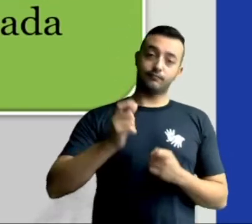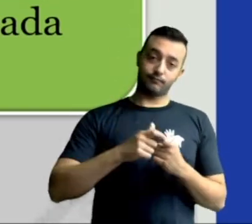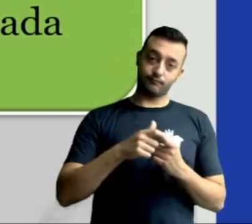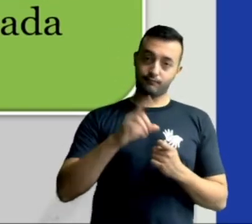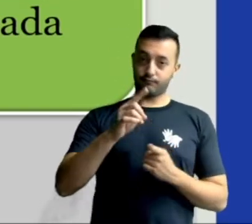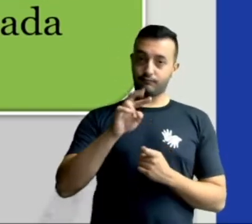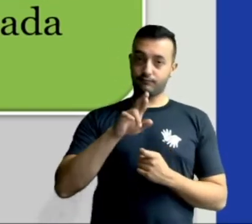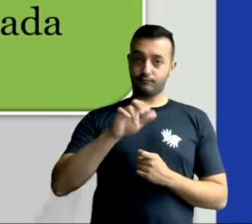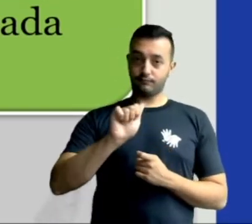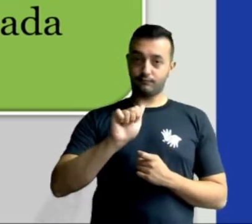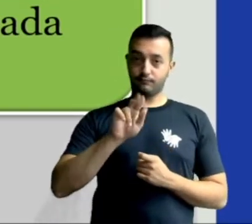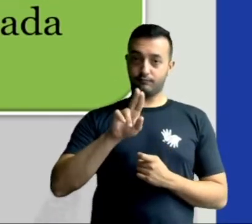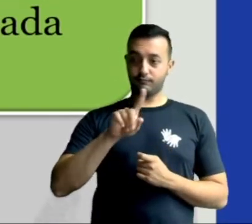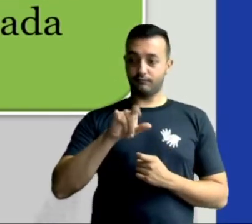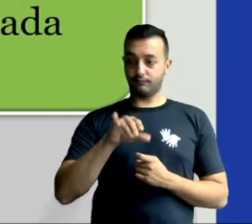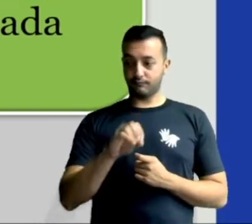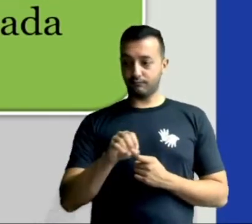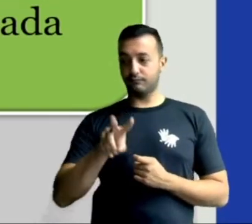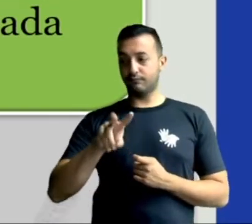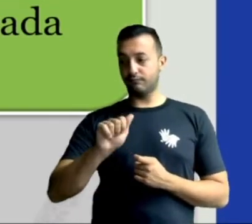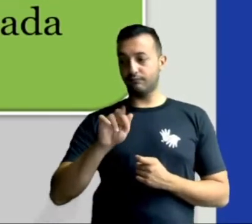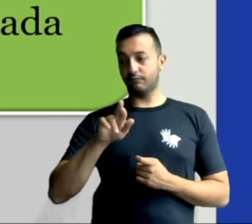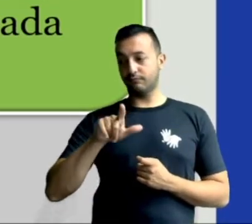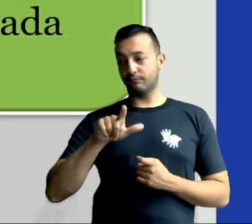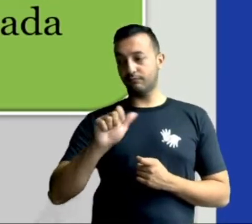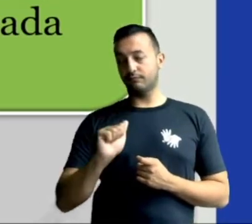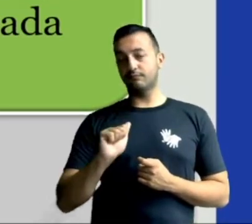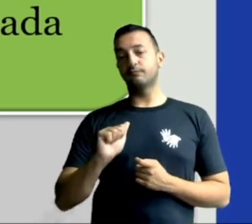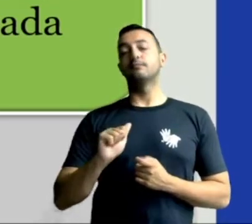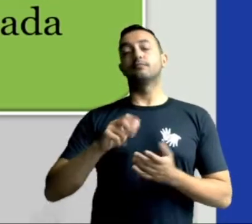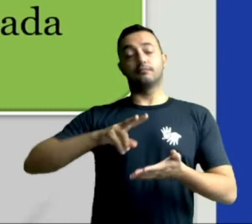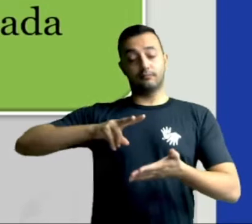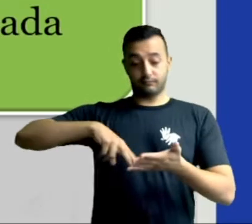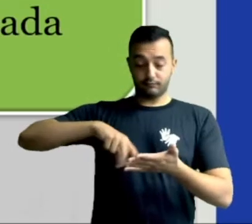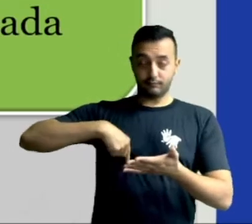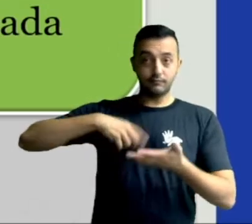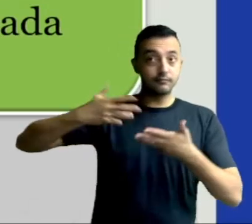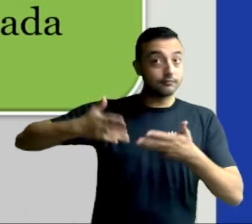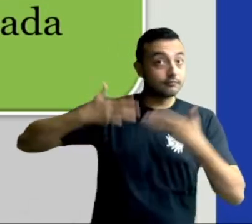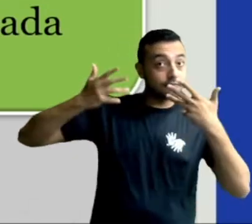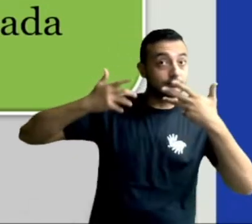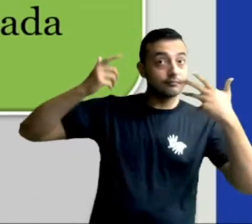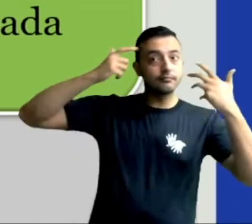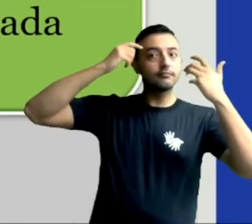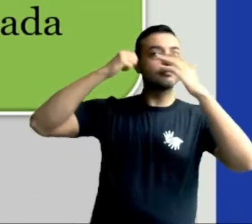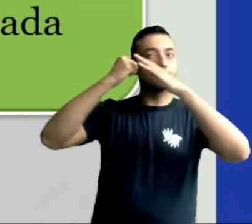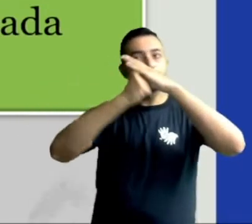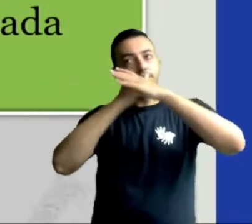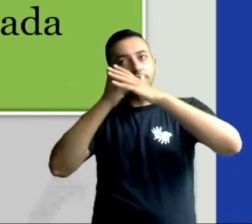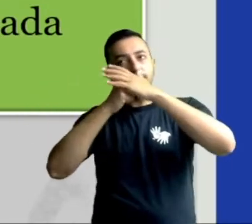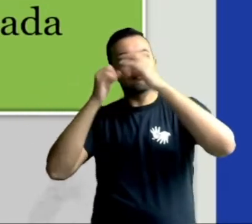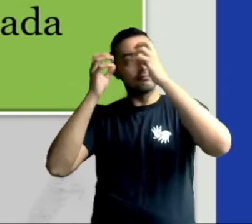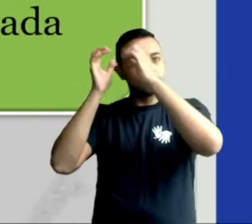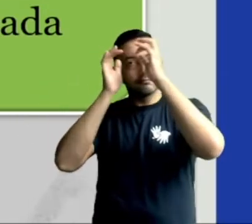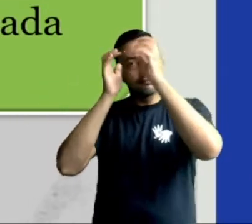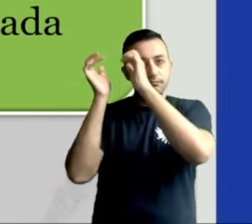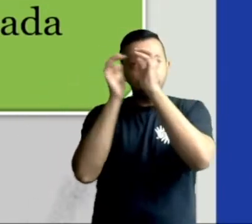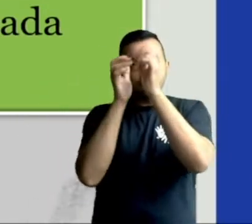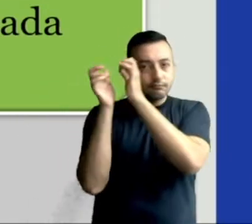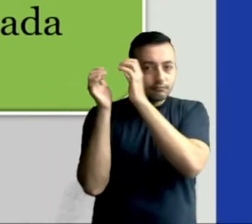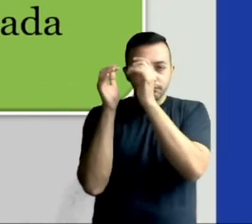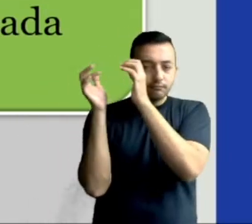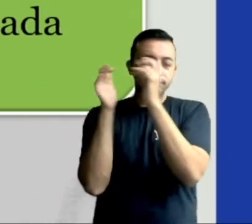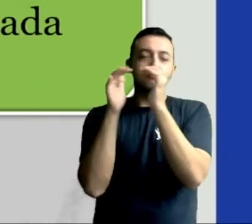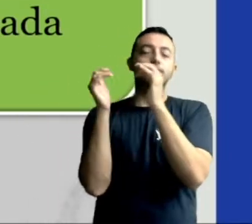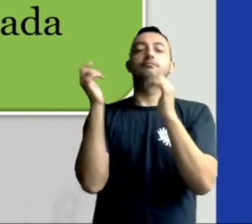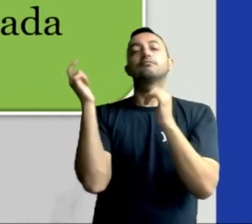Varela, ler estimula diversas áreas do nosso cérebro. É isso mesmo, gente. Ele dá aquele